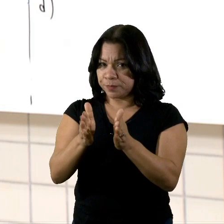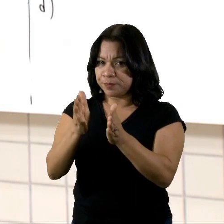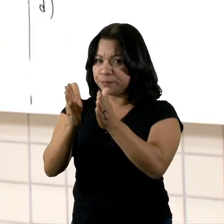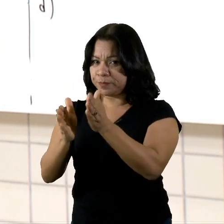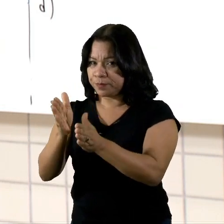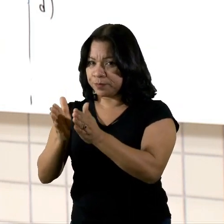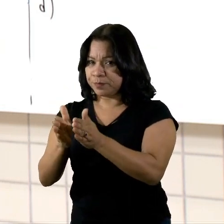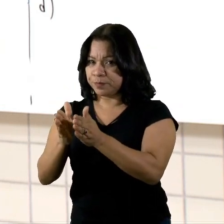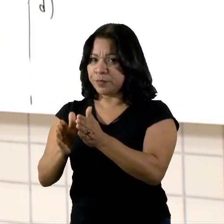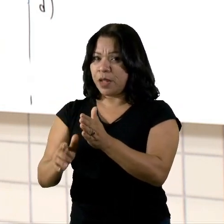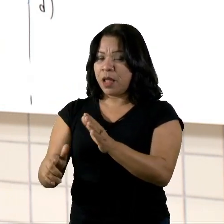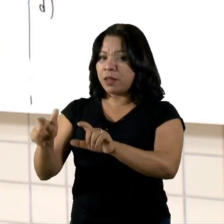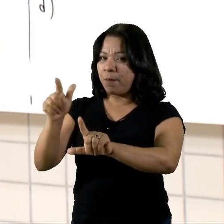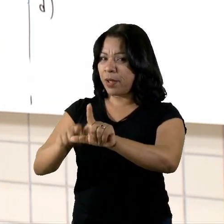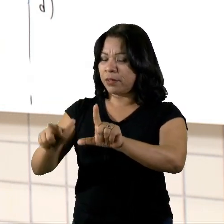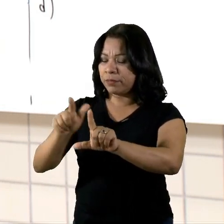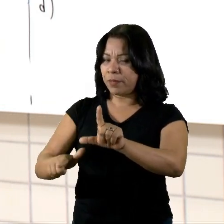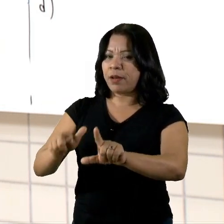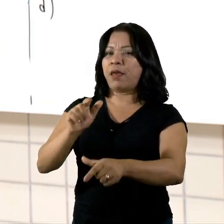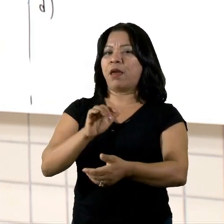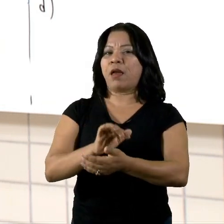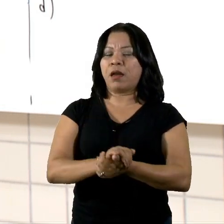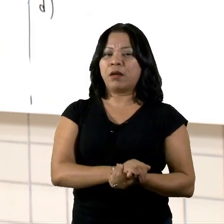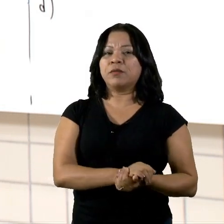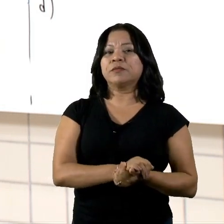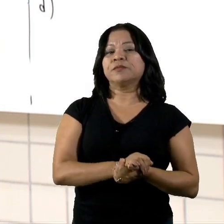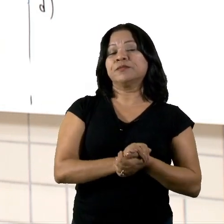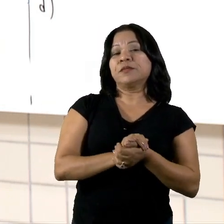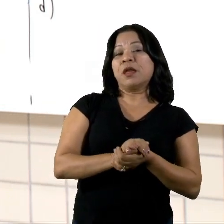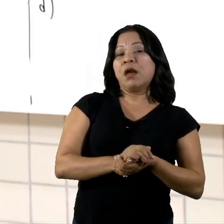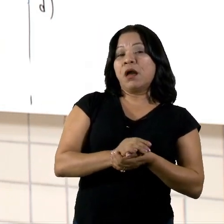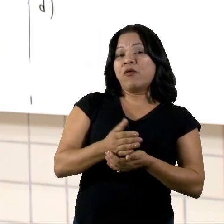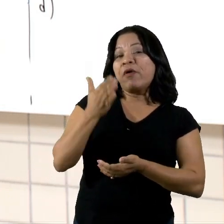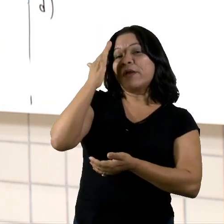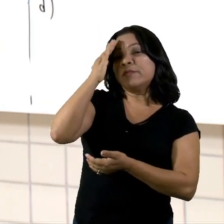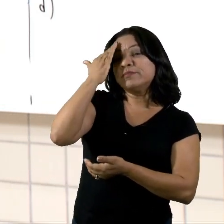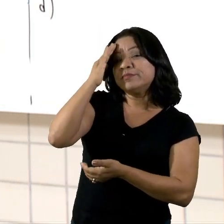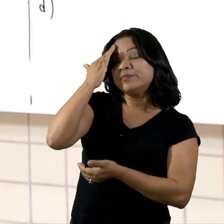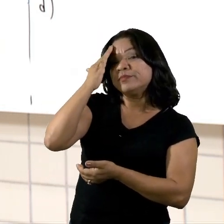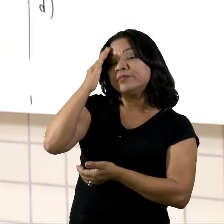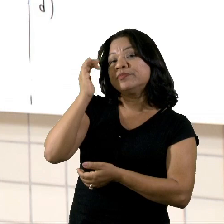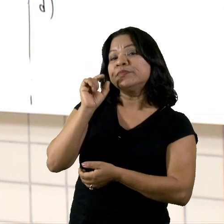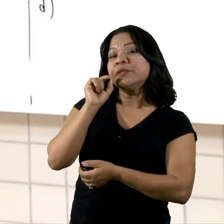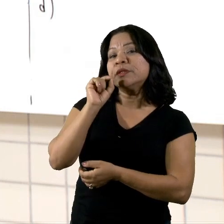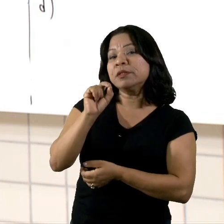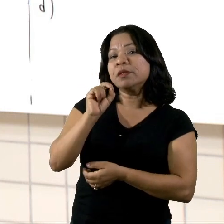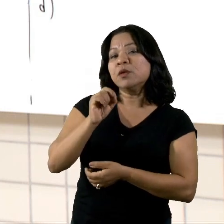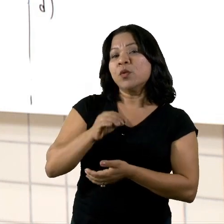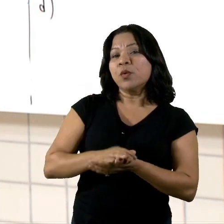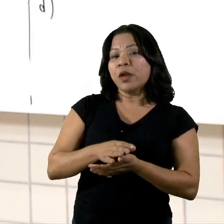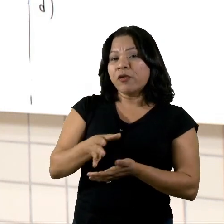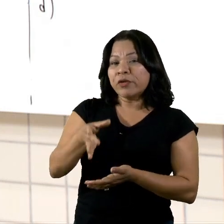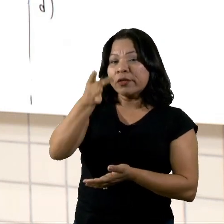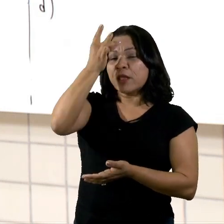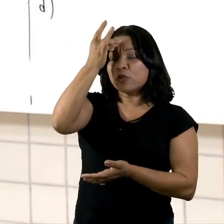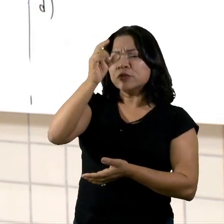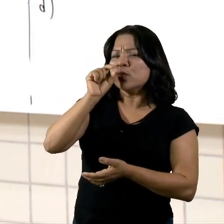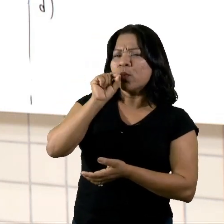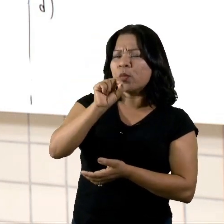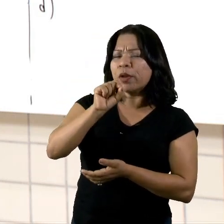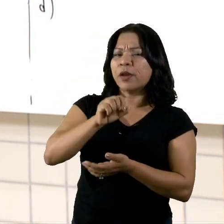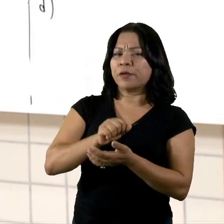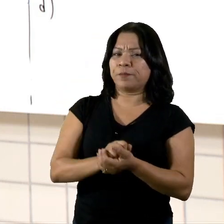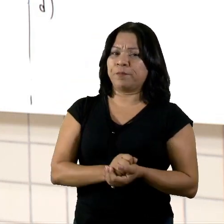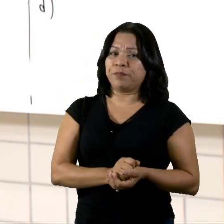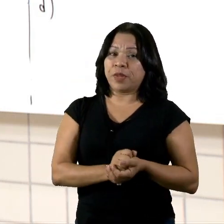literal, né, só com as variáveis, a gente vai subentender, já vai ter a noção de que o